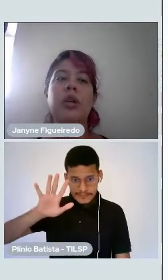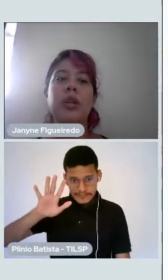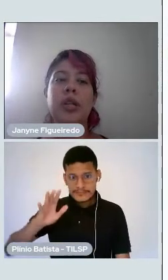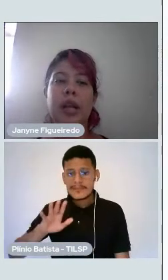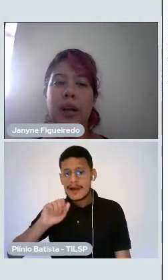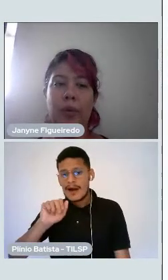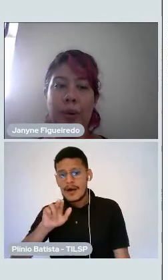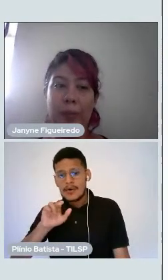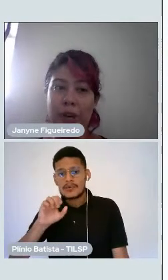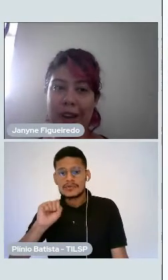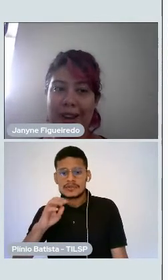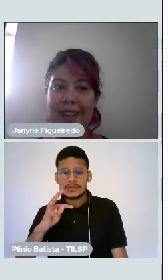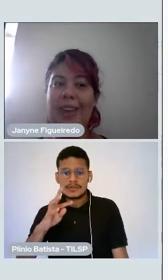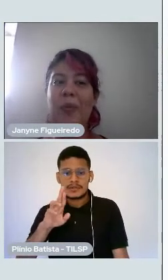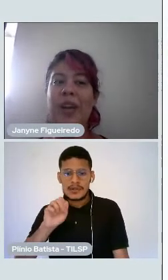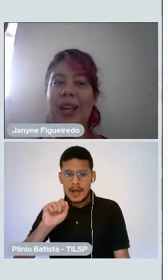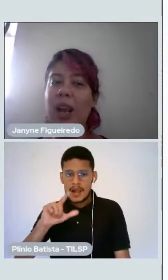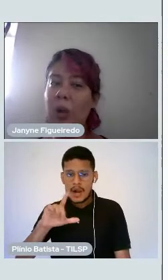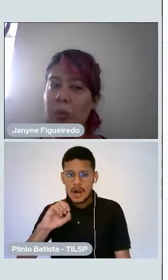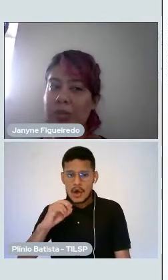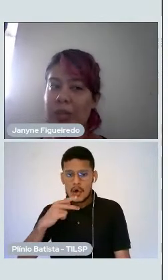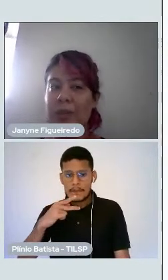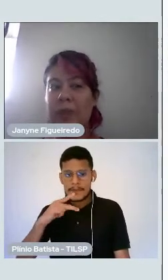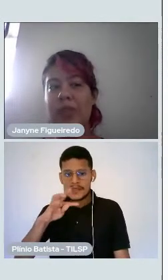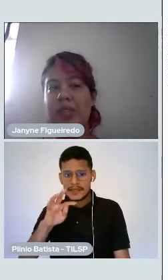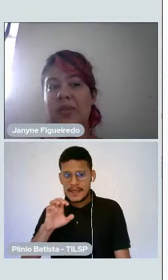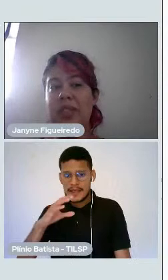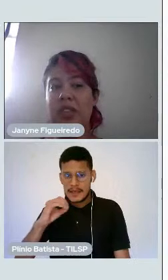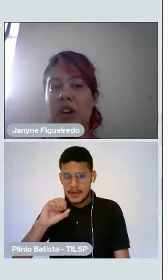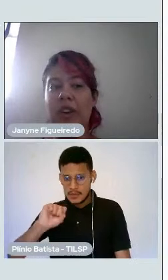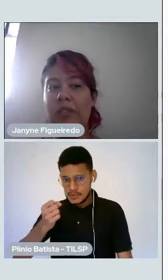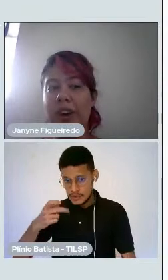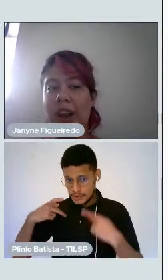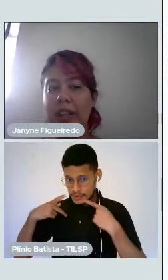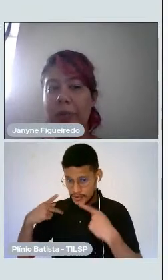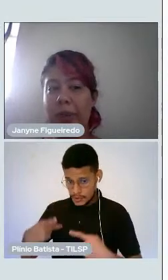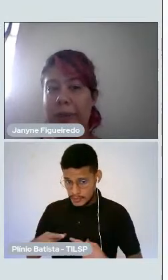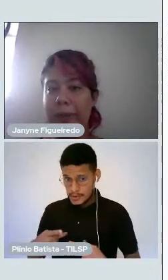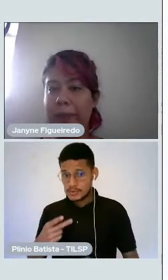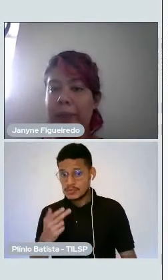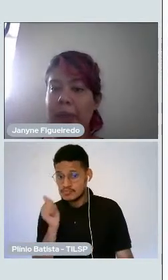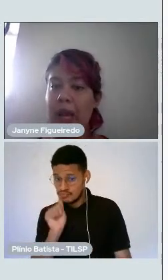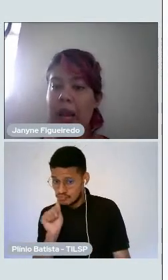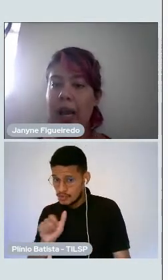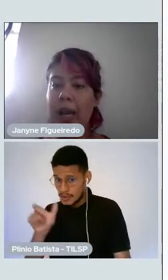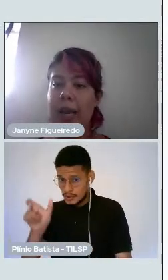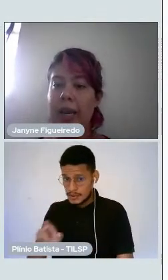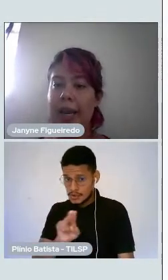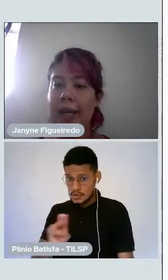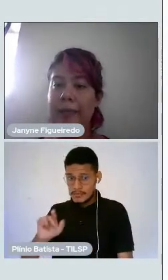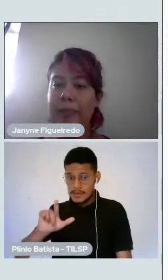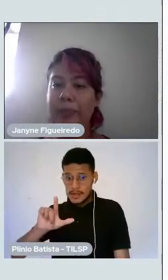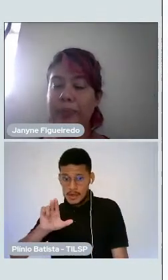Australopithecus, uma mulher denominada Lucy. Não sei se vocês já ouviram falar também.